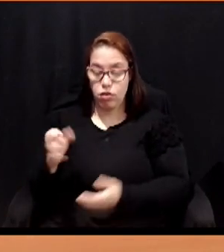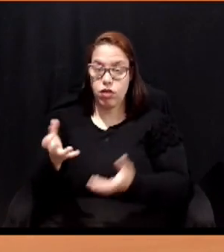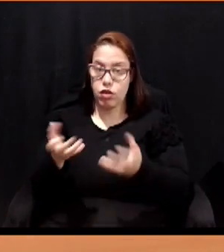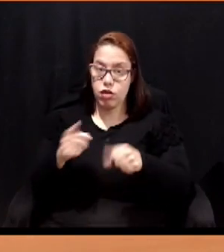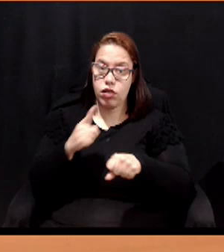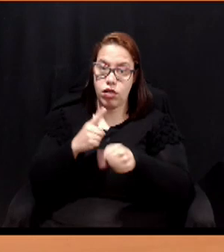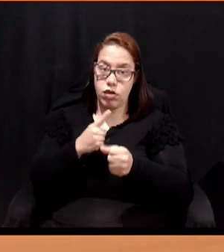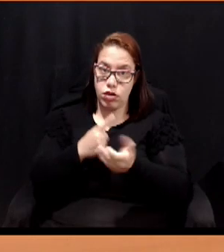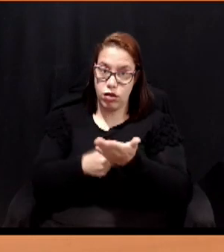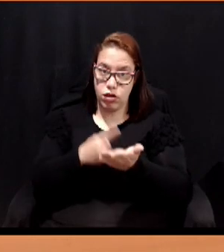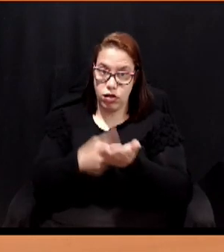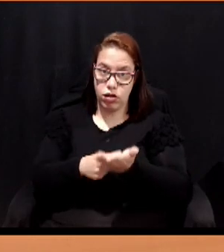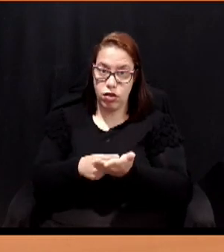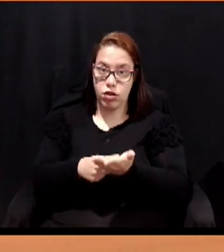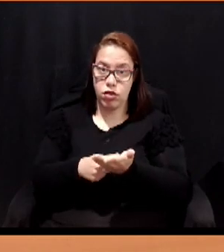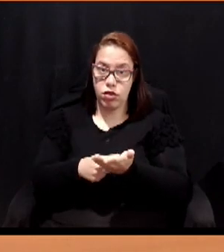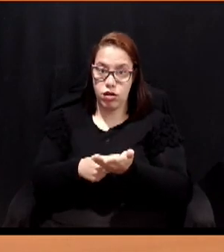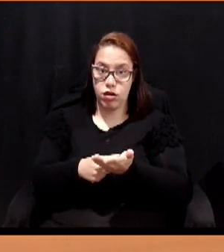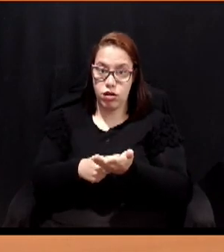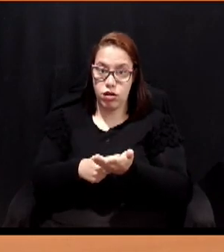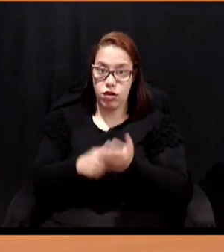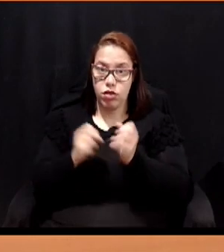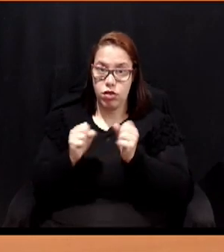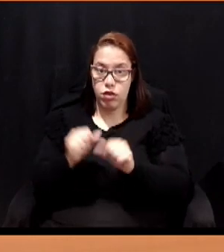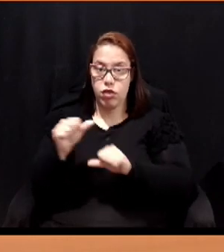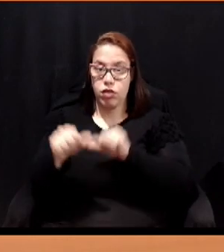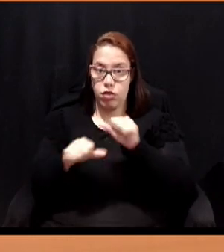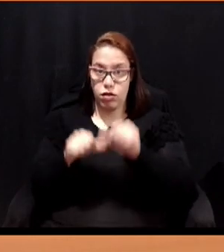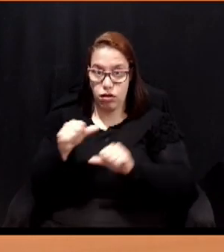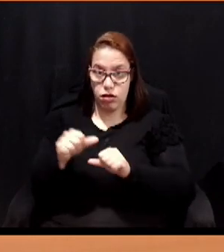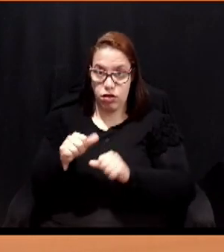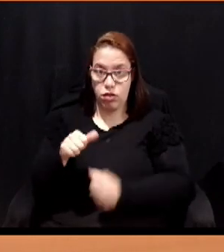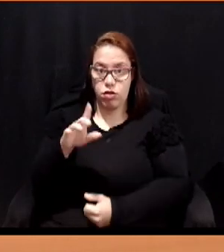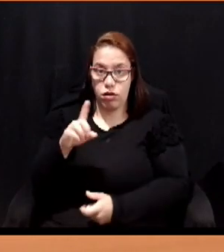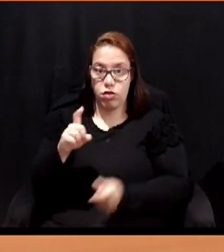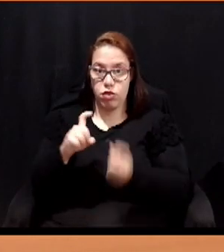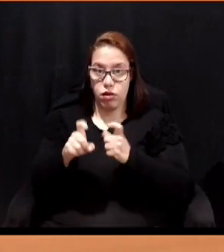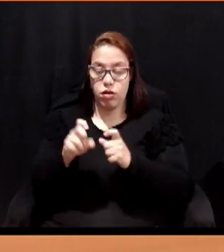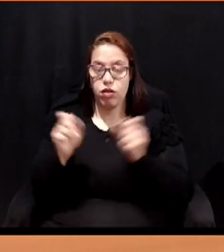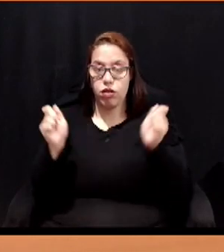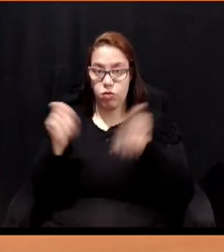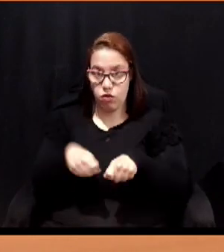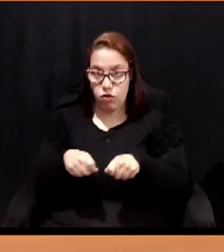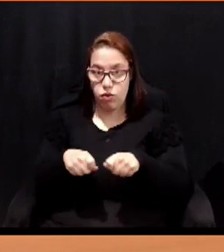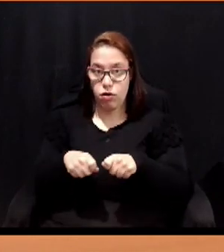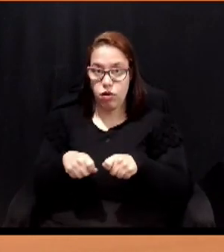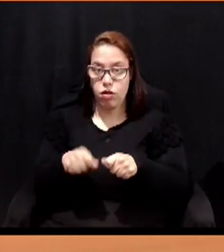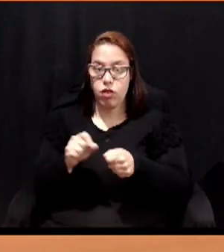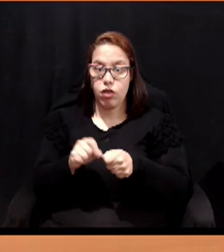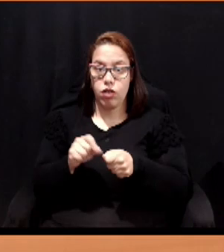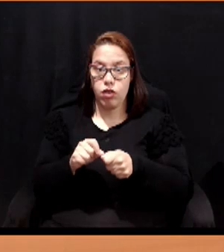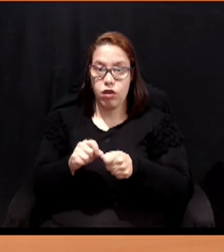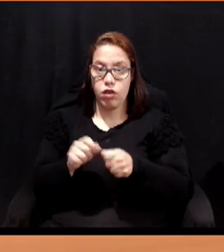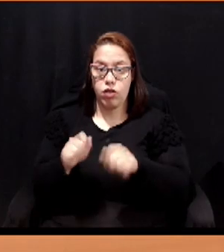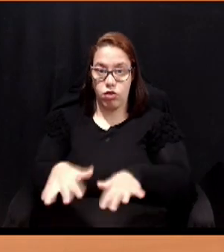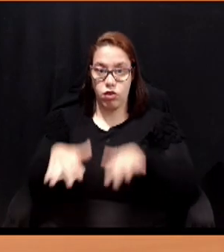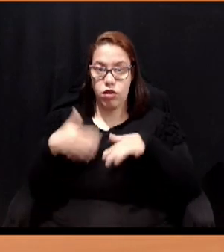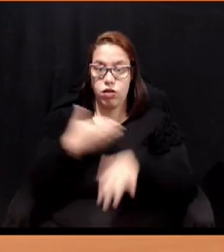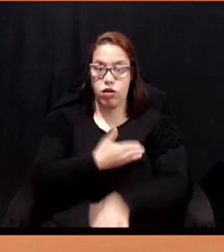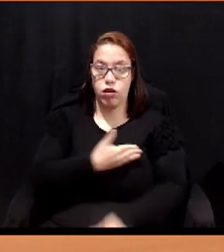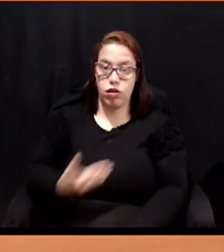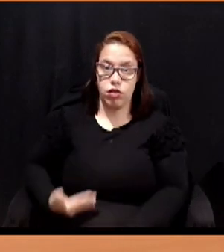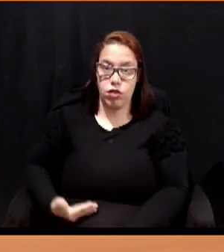esteja marcada, ou até mesmo alterações, mais de uma reunião por mês é possível que a gente realize. Audiências públicas,